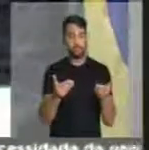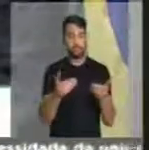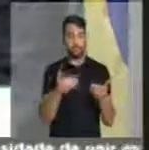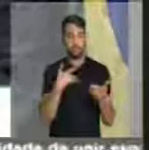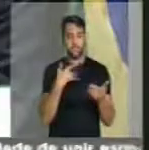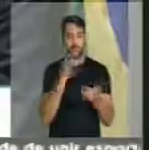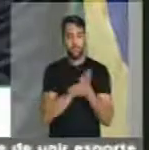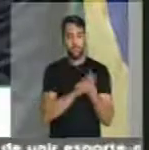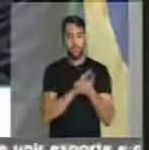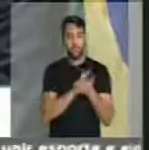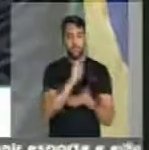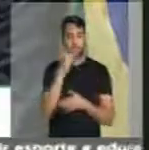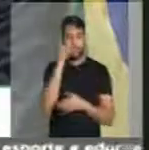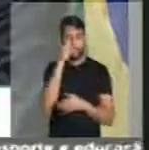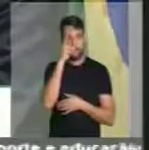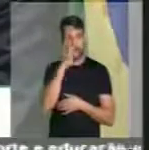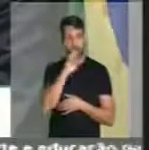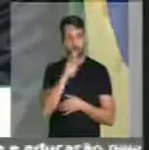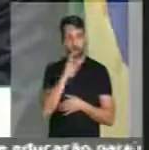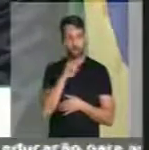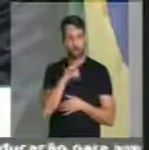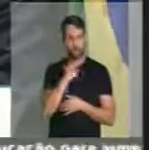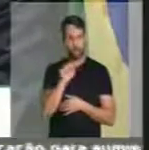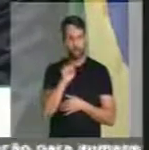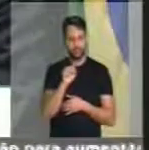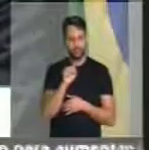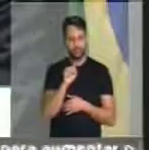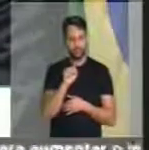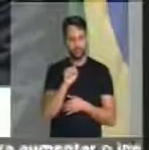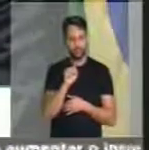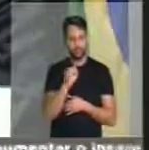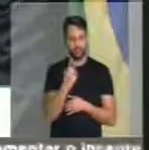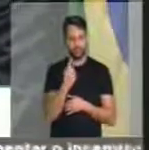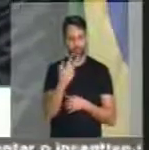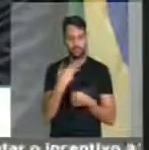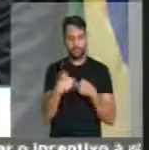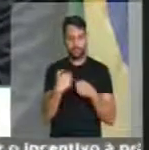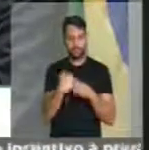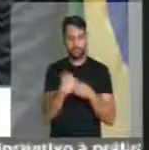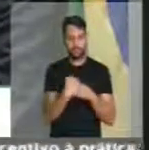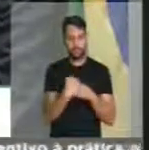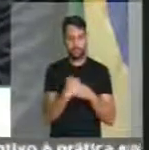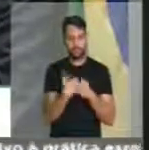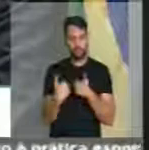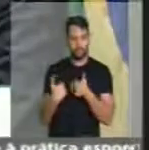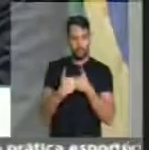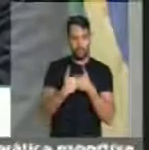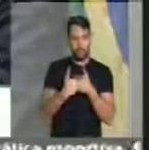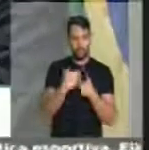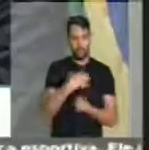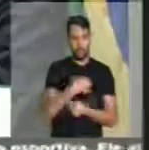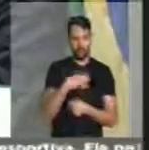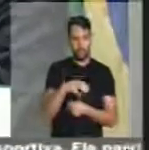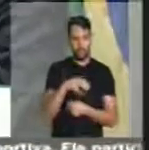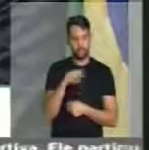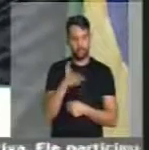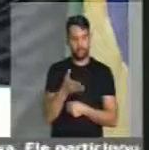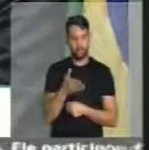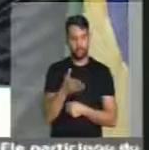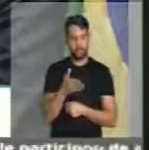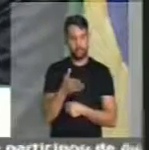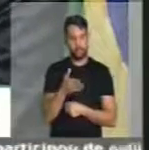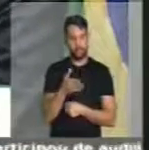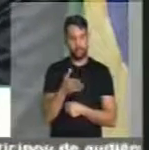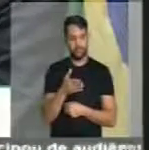E se, não se lembra, Silvio Torres, que um dos municípios vizinhos a Salvador